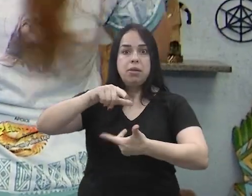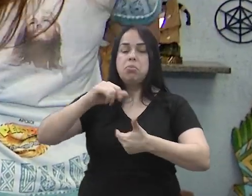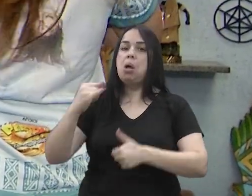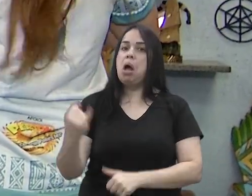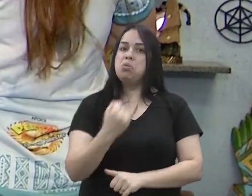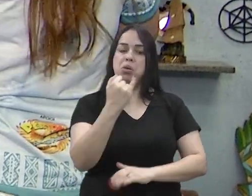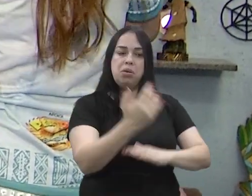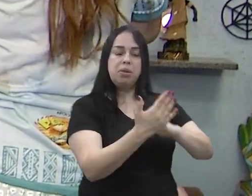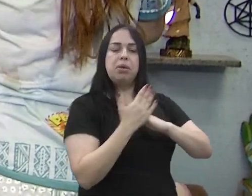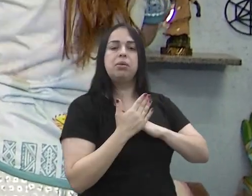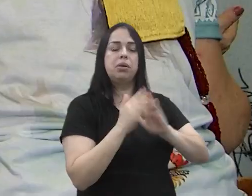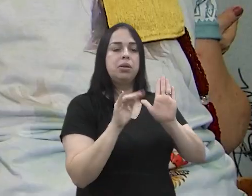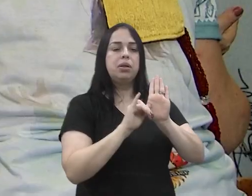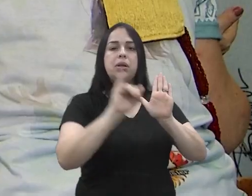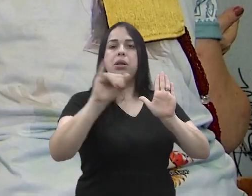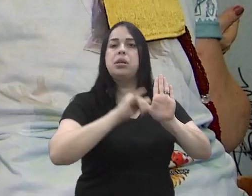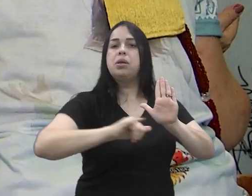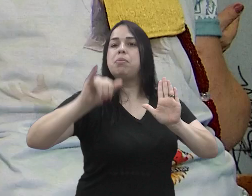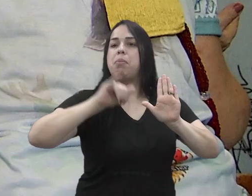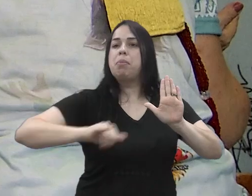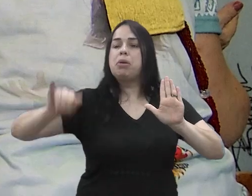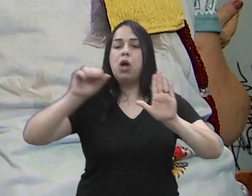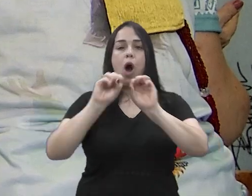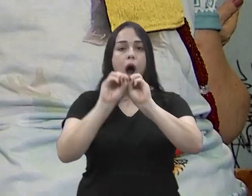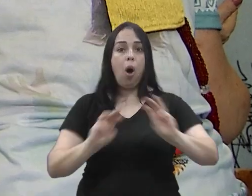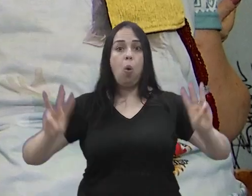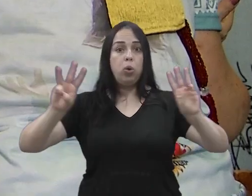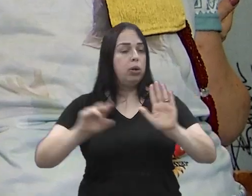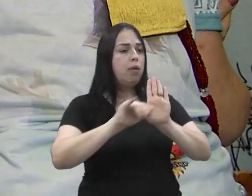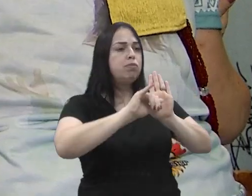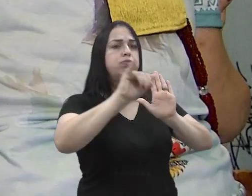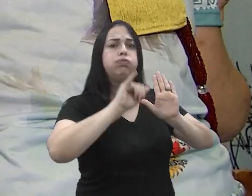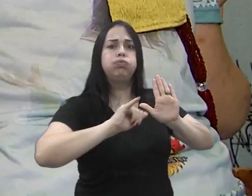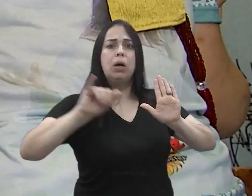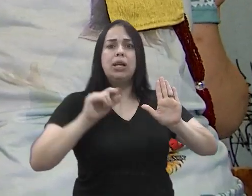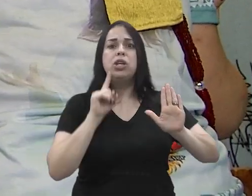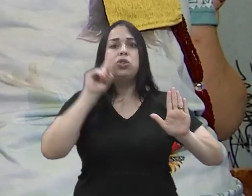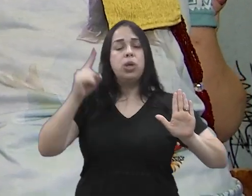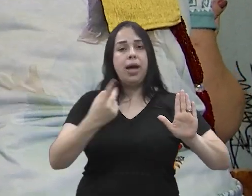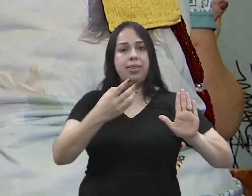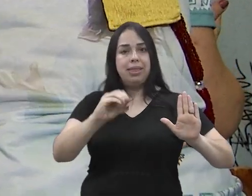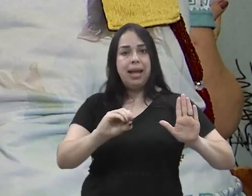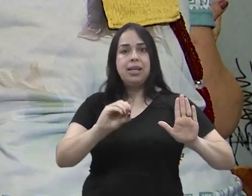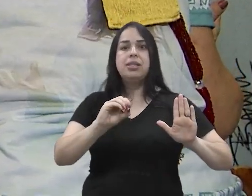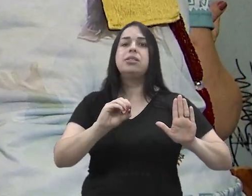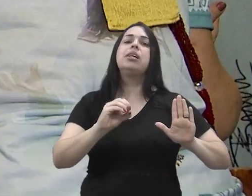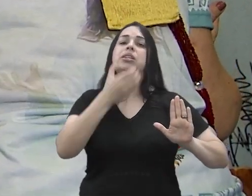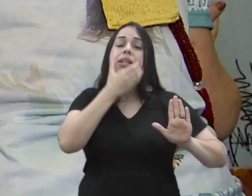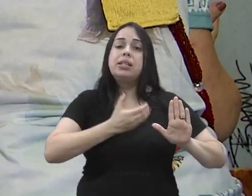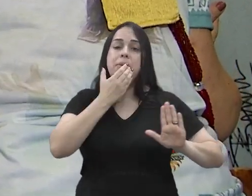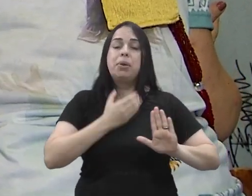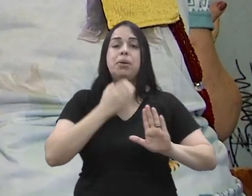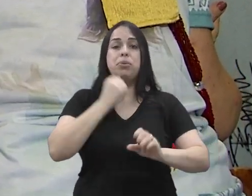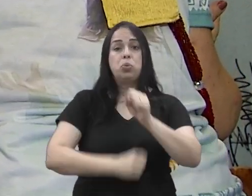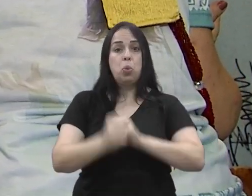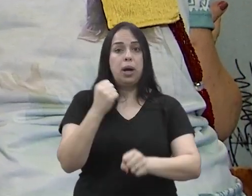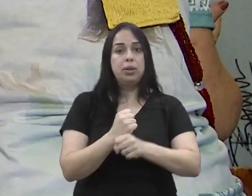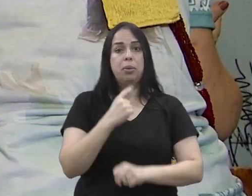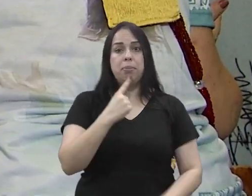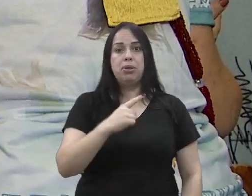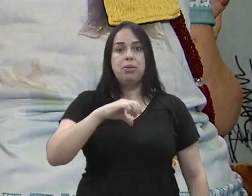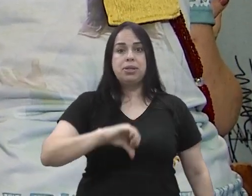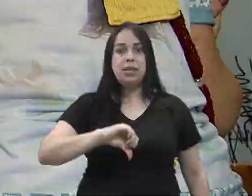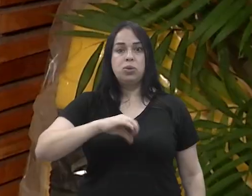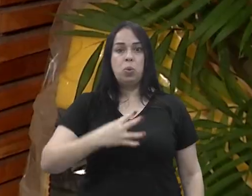papel nisso. Proclamada pela Assembleia Geral das Nações Unidas, em 10 de dezembro de 1948,